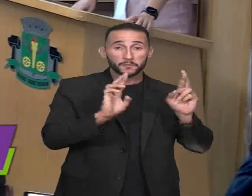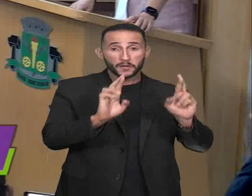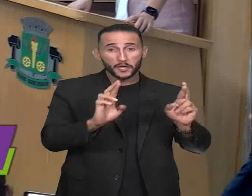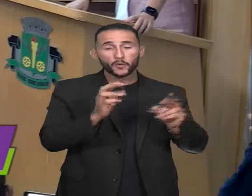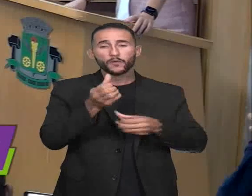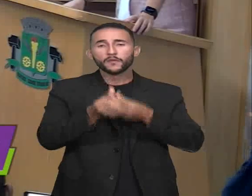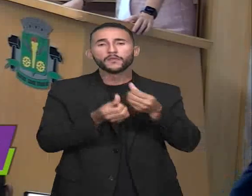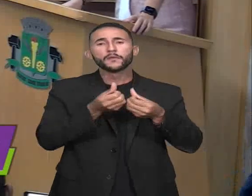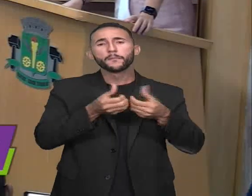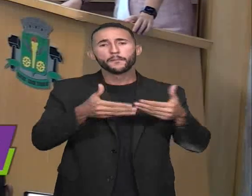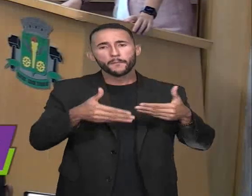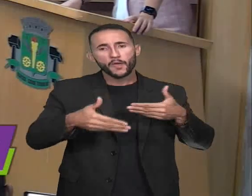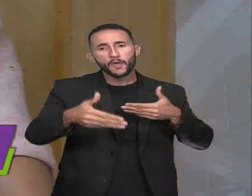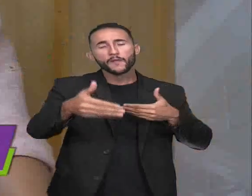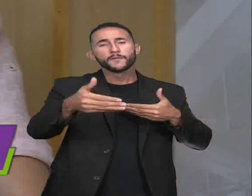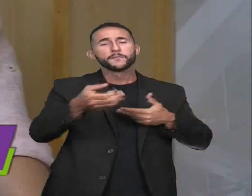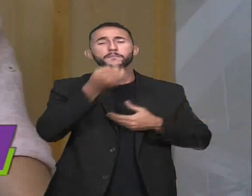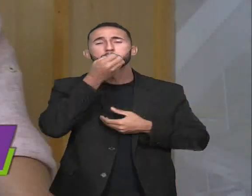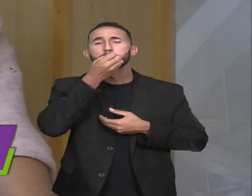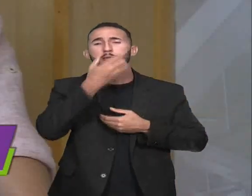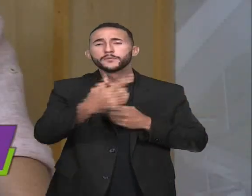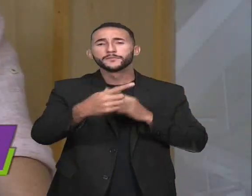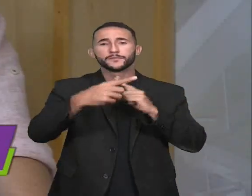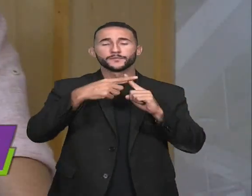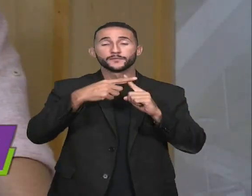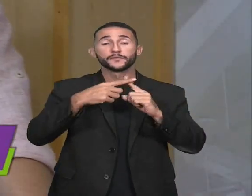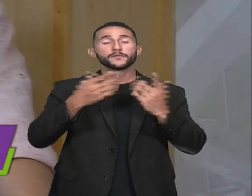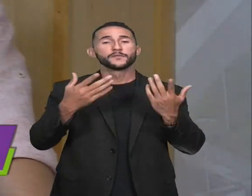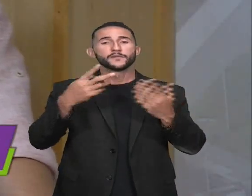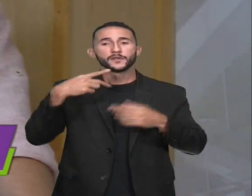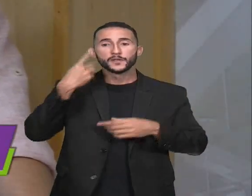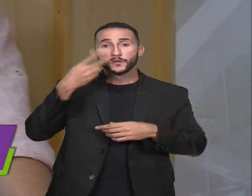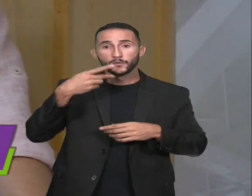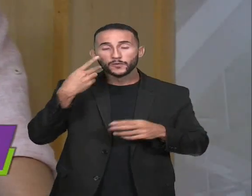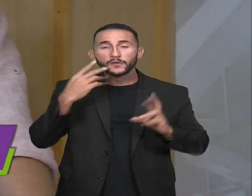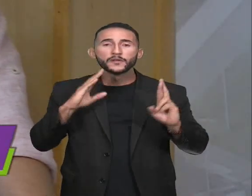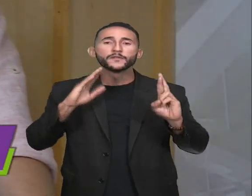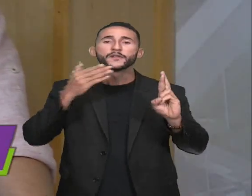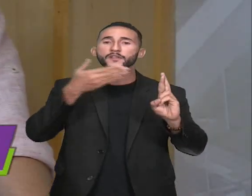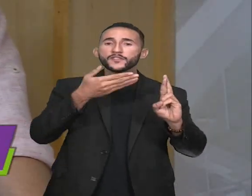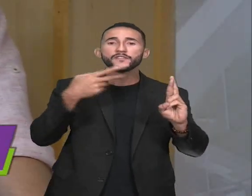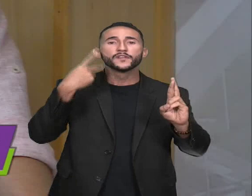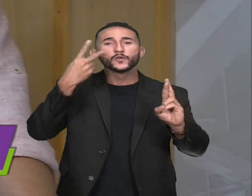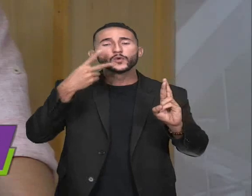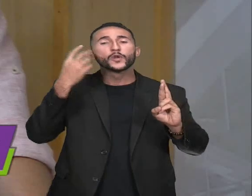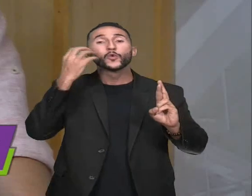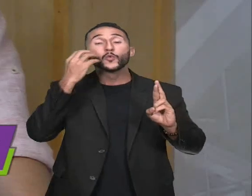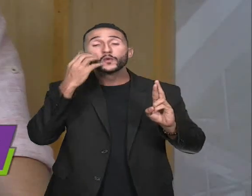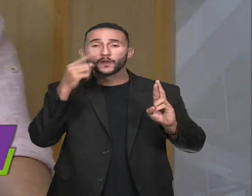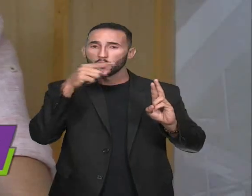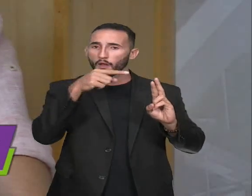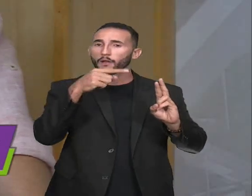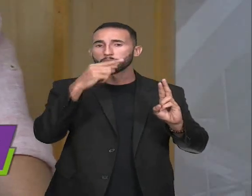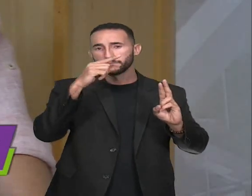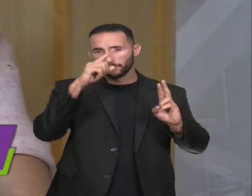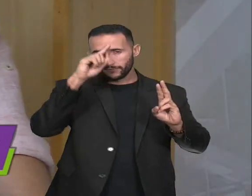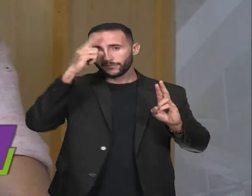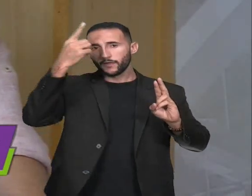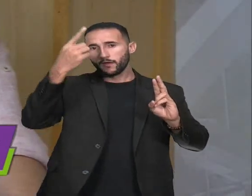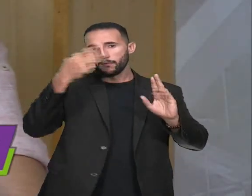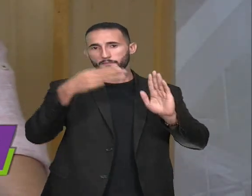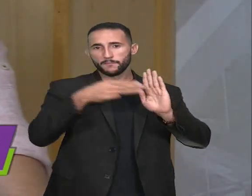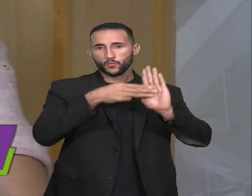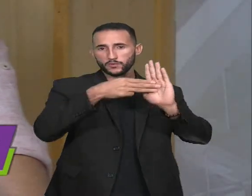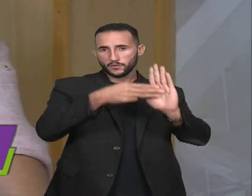cidade público presente novos vereadores na pessoa da nova vereadora Lucia da Saúde que propôs essa Moção os